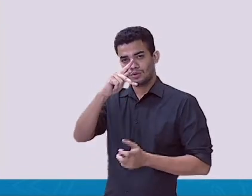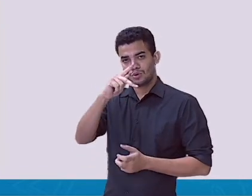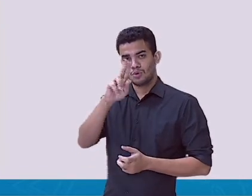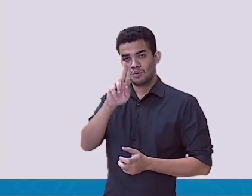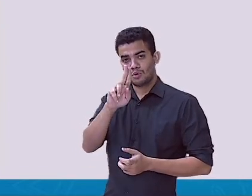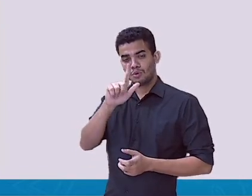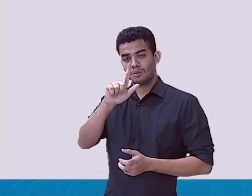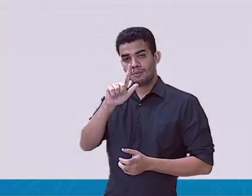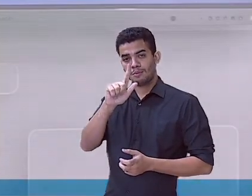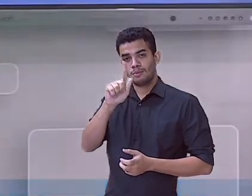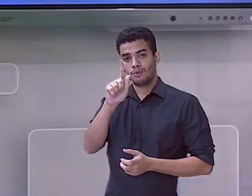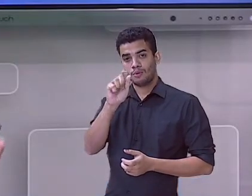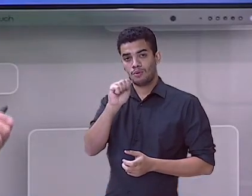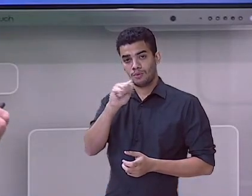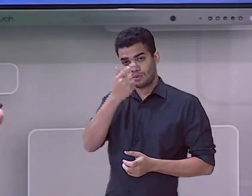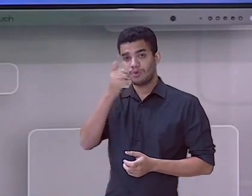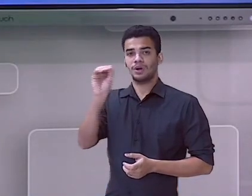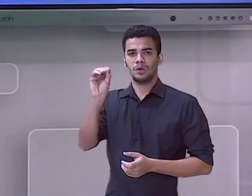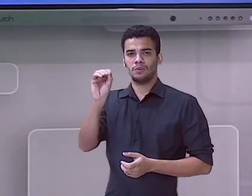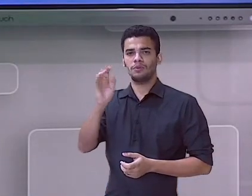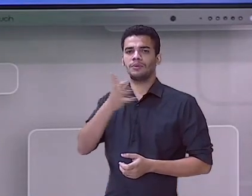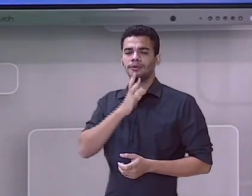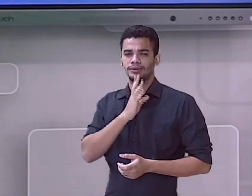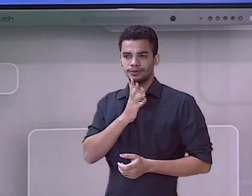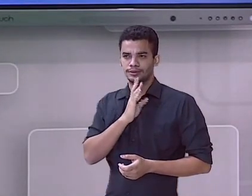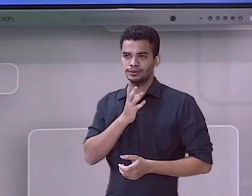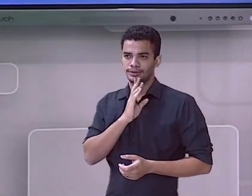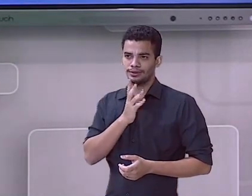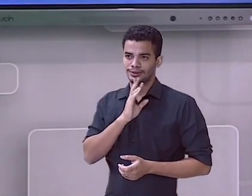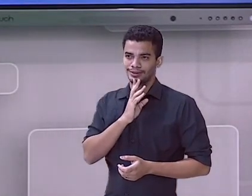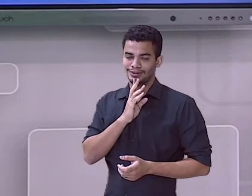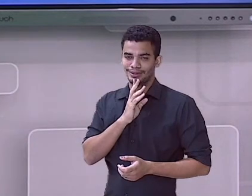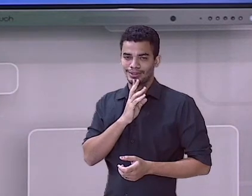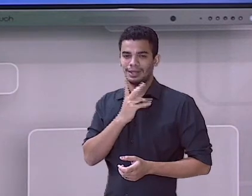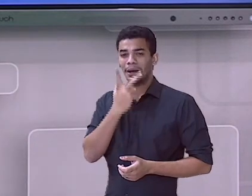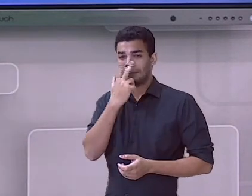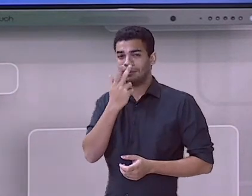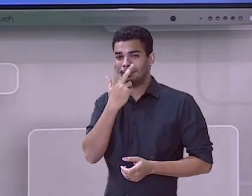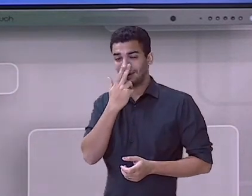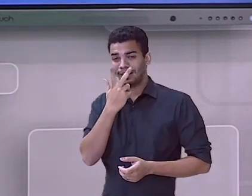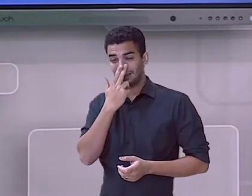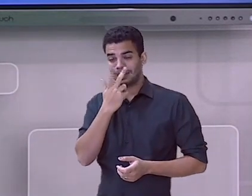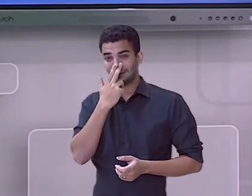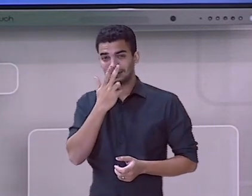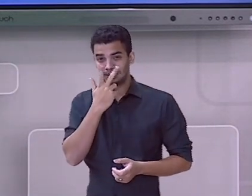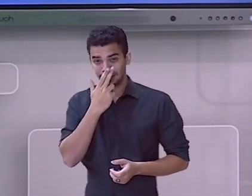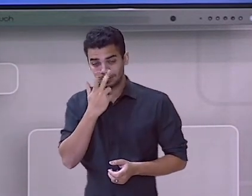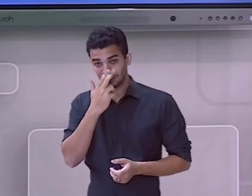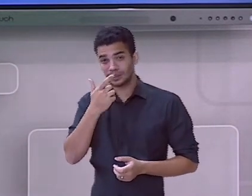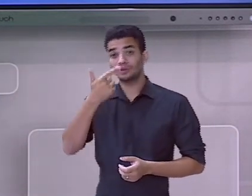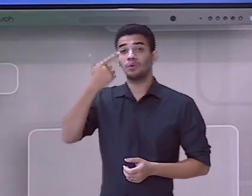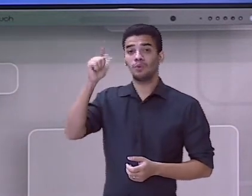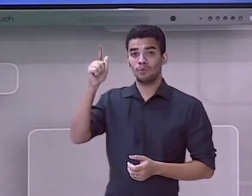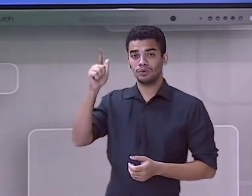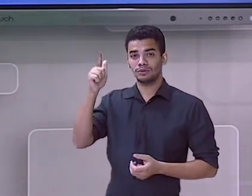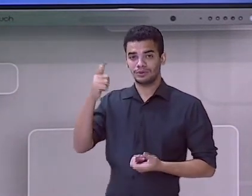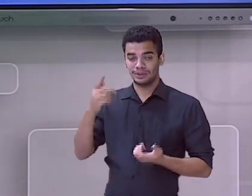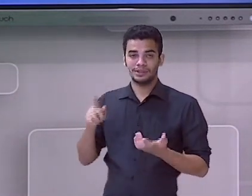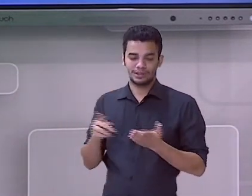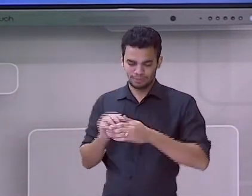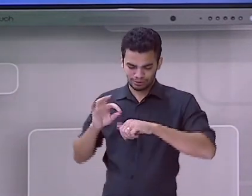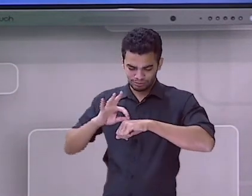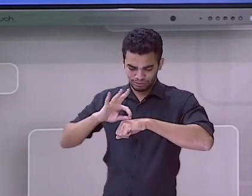minha planta deu pulgão de novo. São parasitas de plantas, os pulgões, né? Eles se alimentam ali naquelas